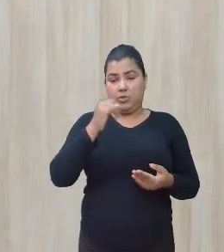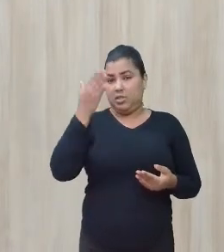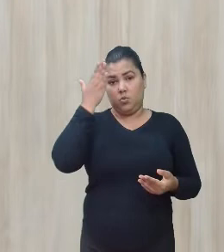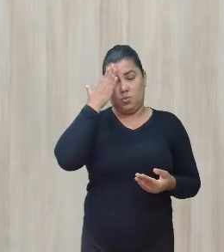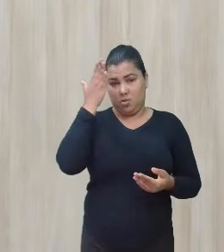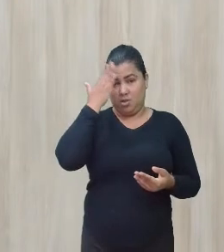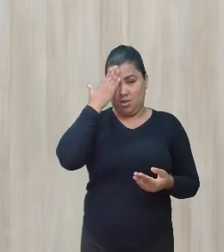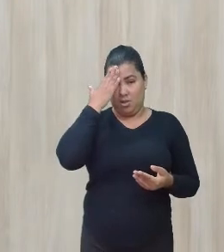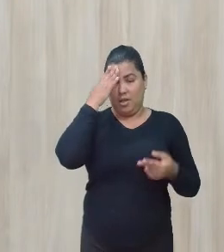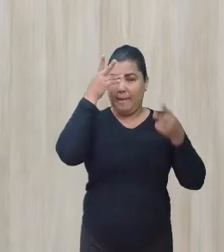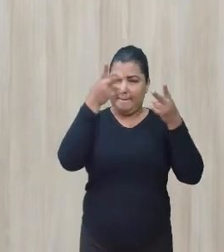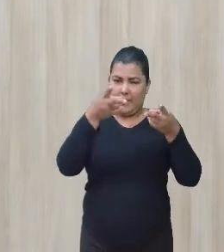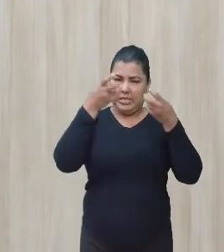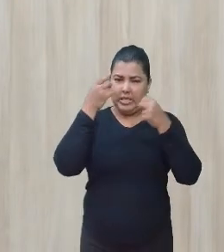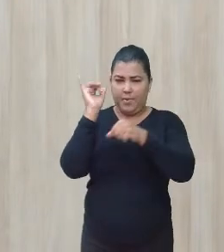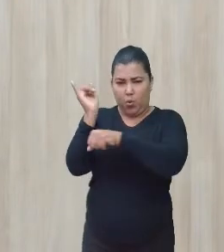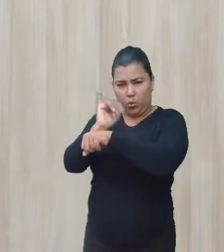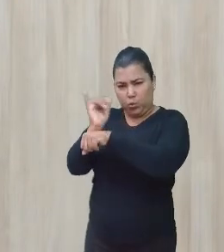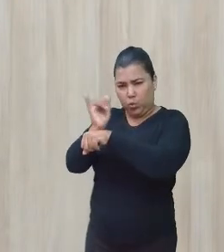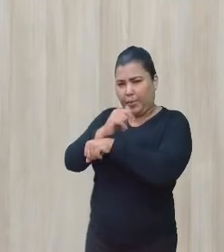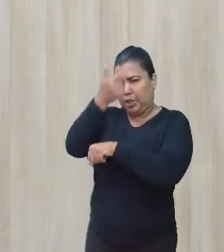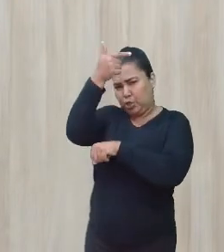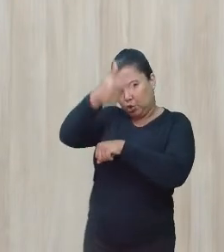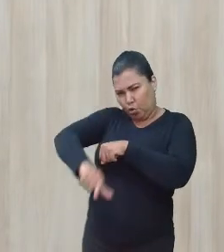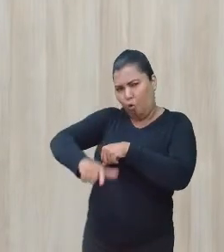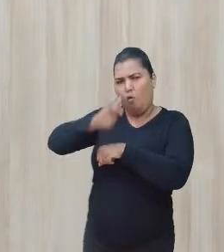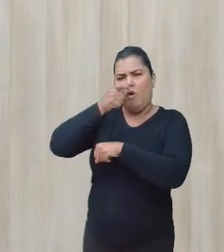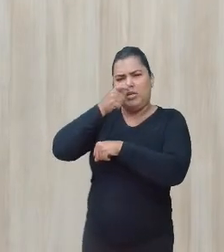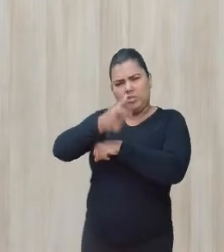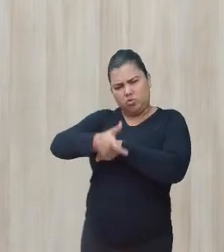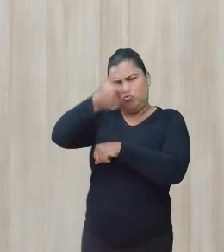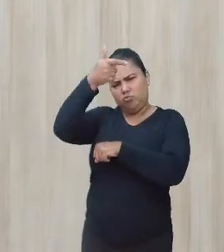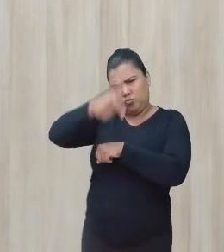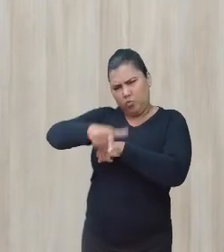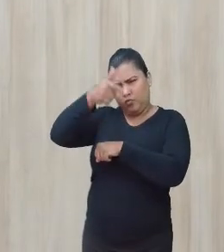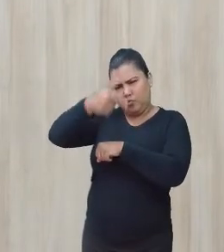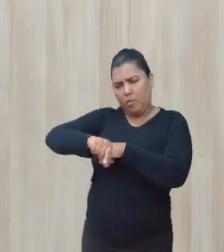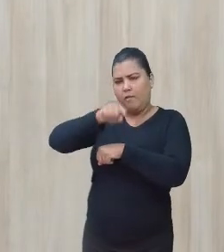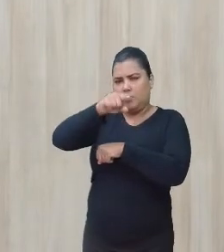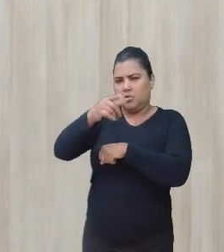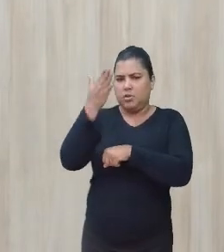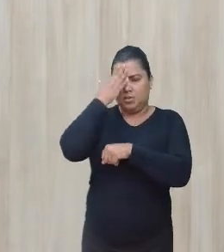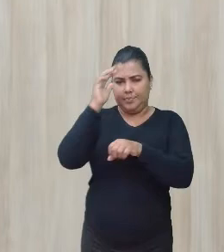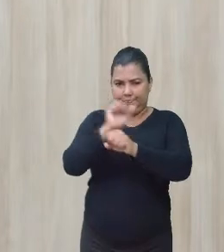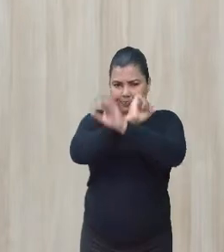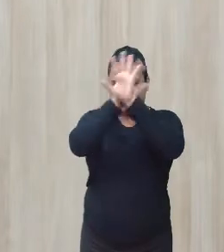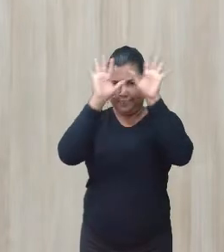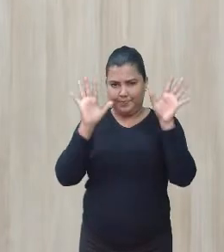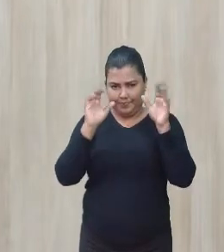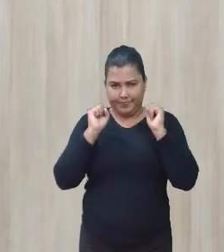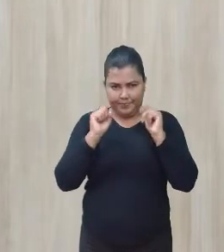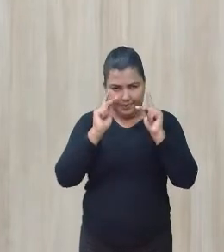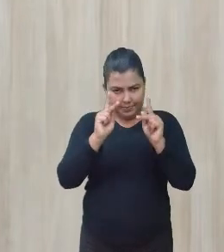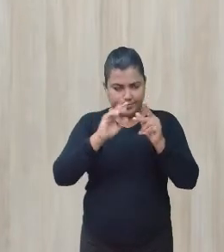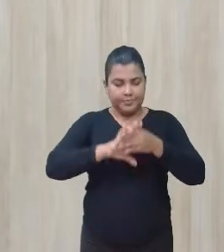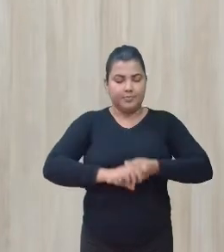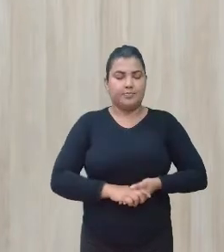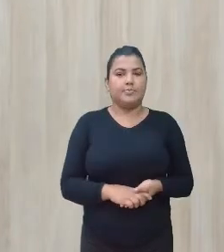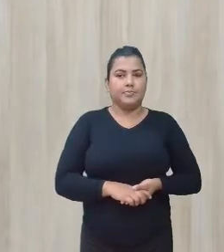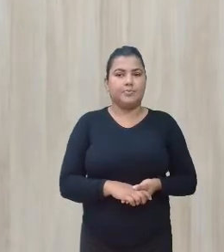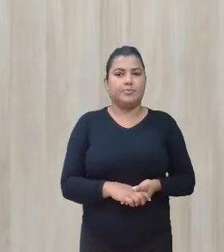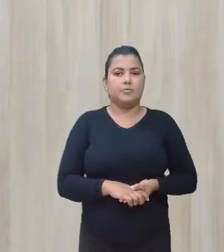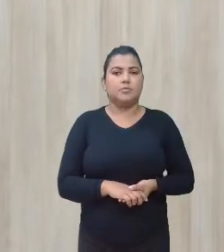compreender, observa lá no vídeo quando estiver no YouTube, vê com calma, mas caso contrário, o início da próxima aula são justamente essas partes